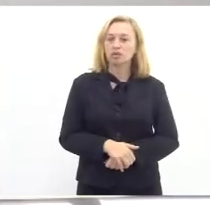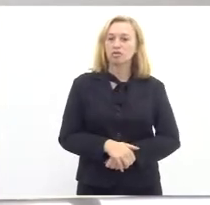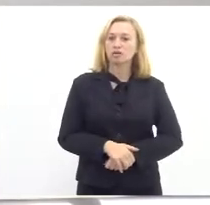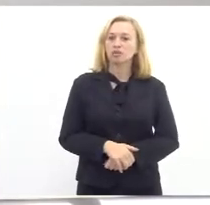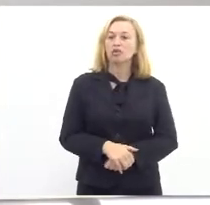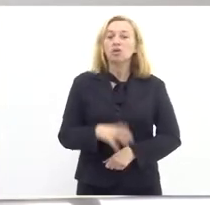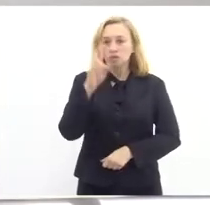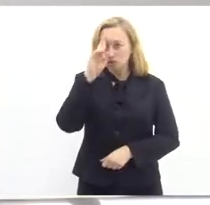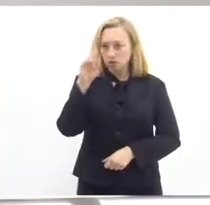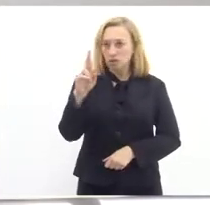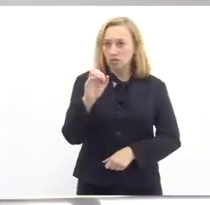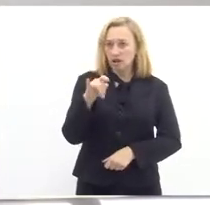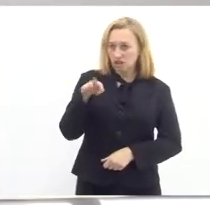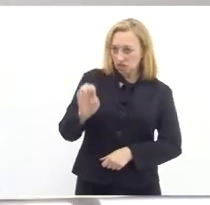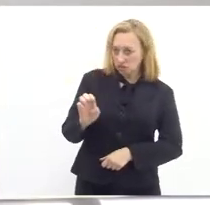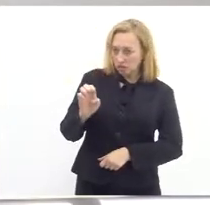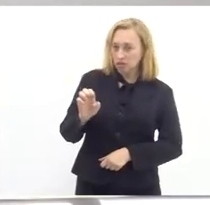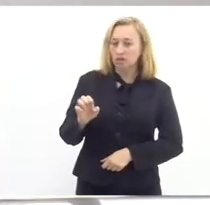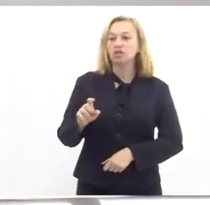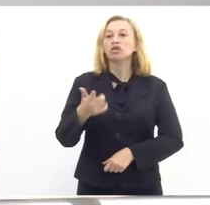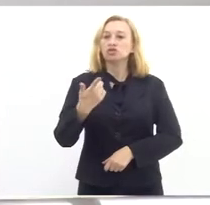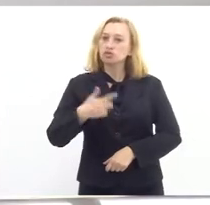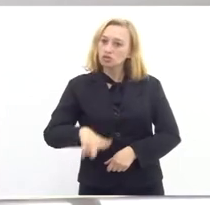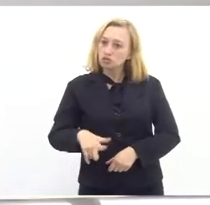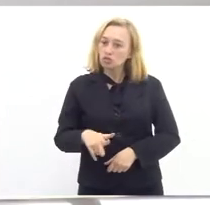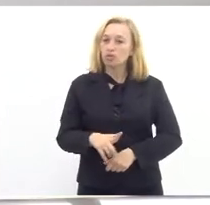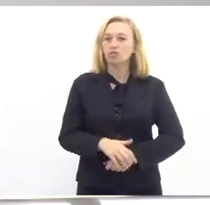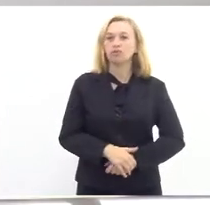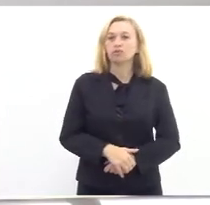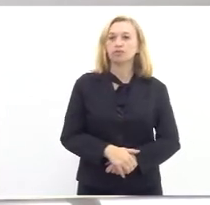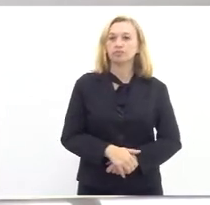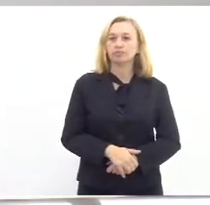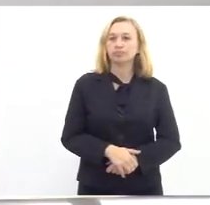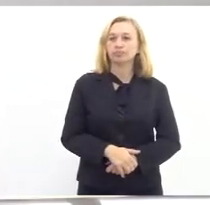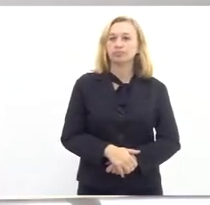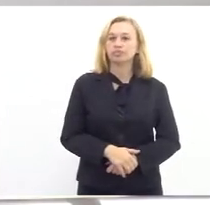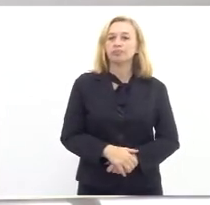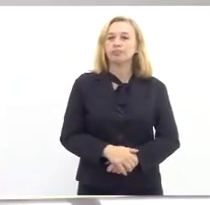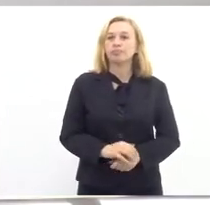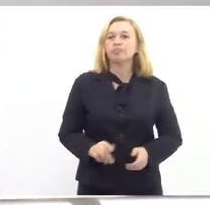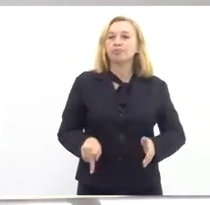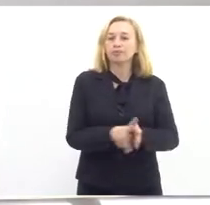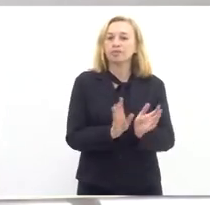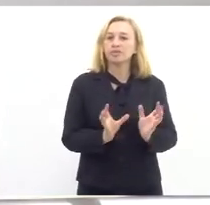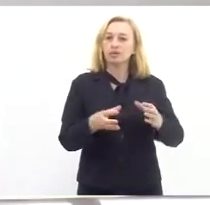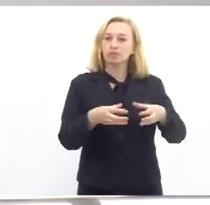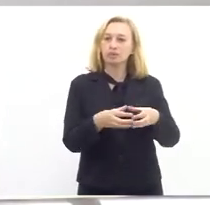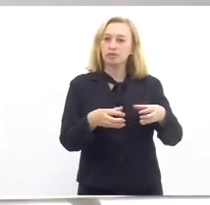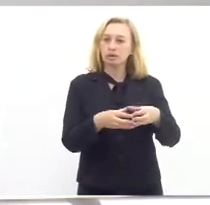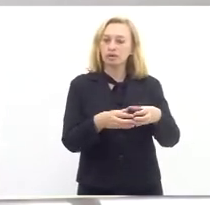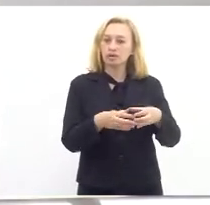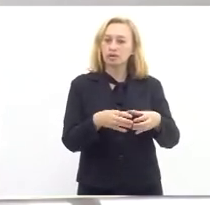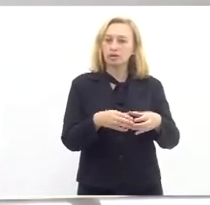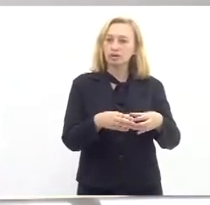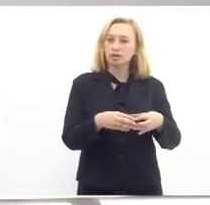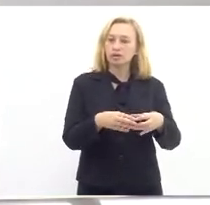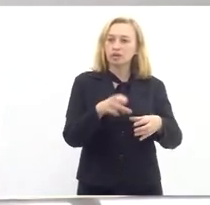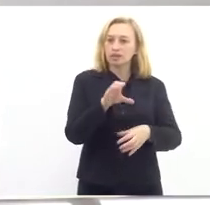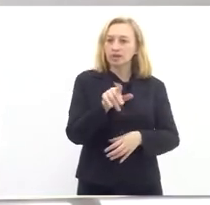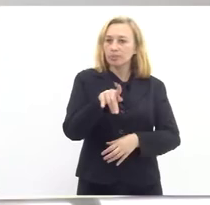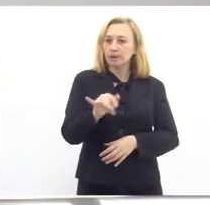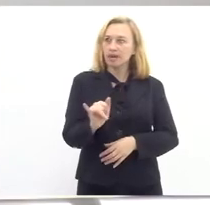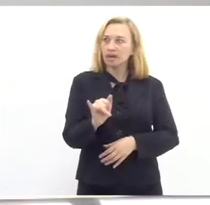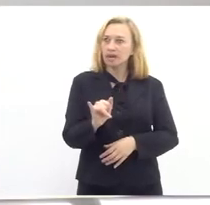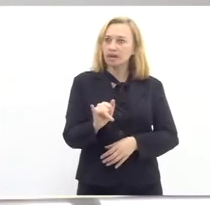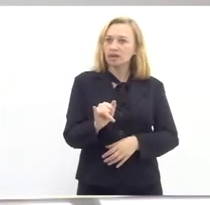aqui o senhor Alexandre. Mais uma vez, os membros dessa Comissão Parlamentar de Inquérito, né, deputada Marta? Nós queríamos